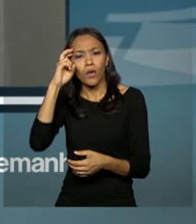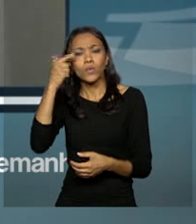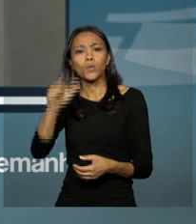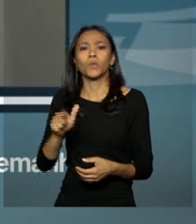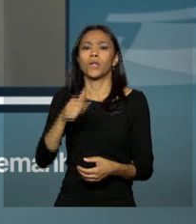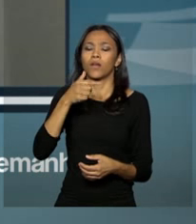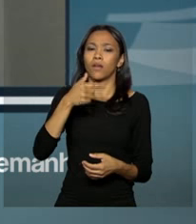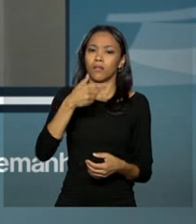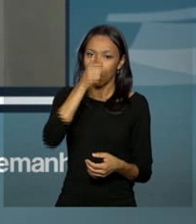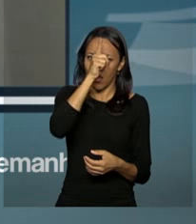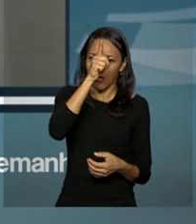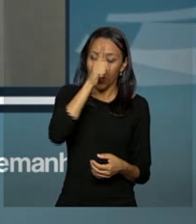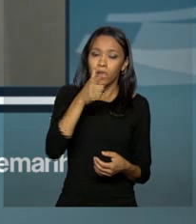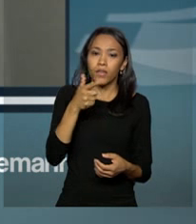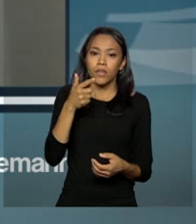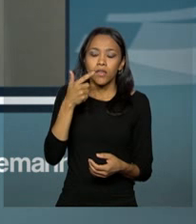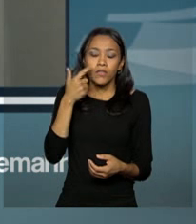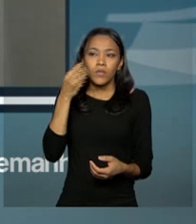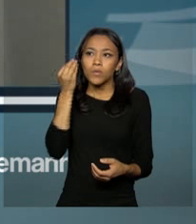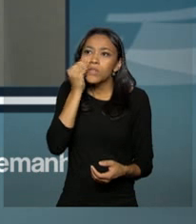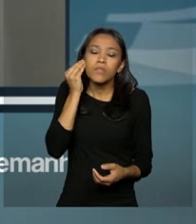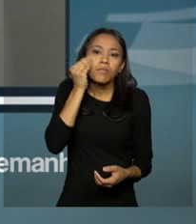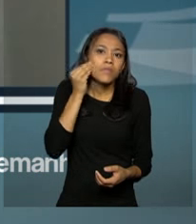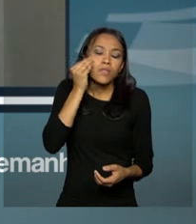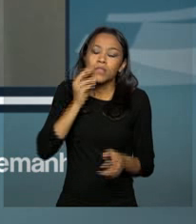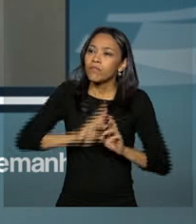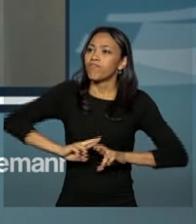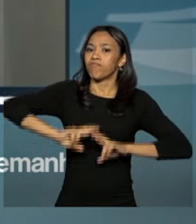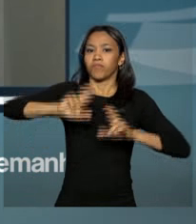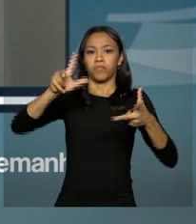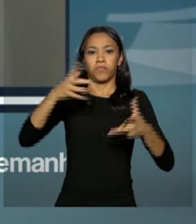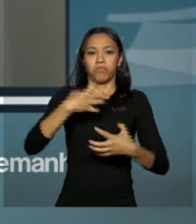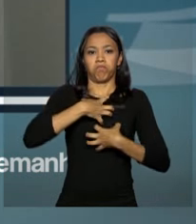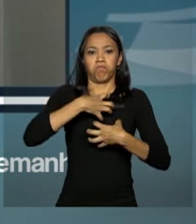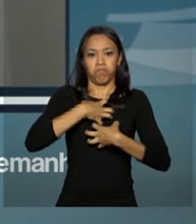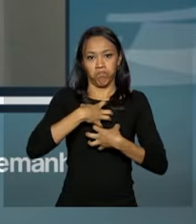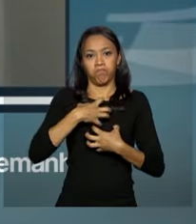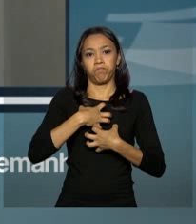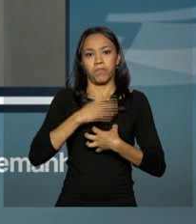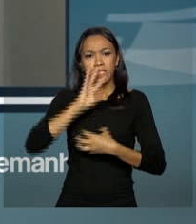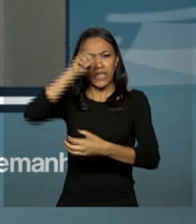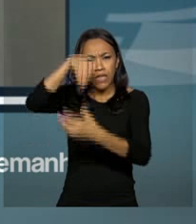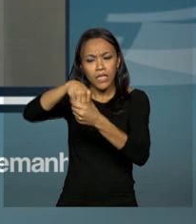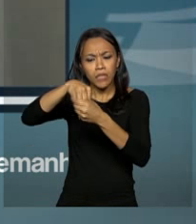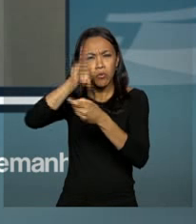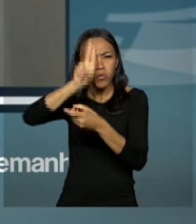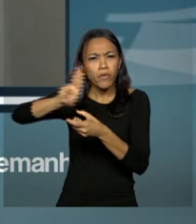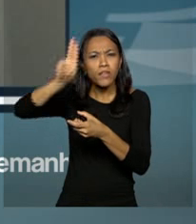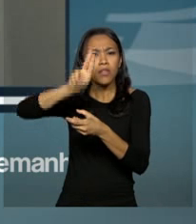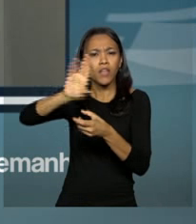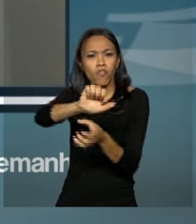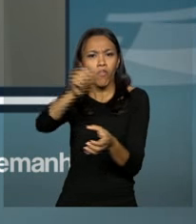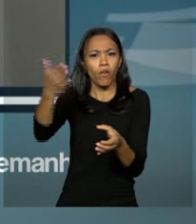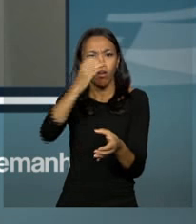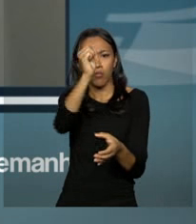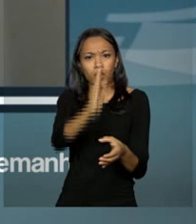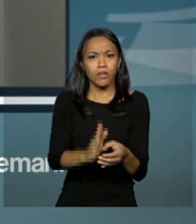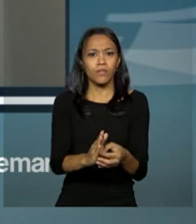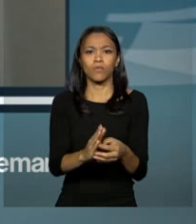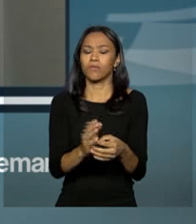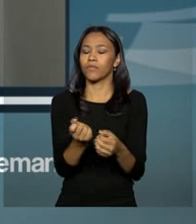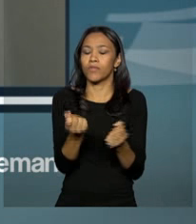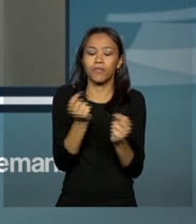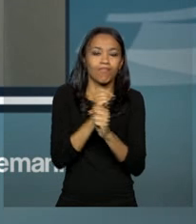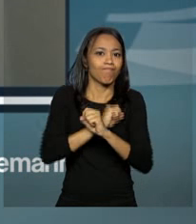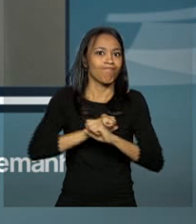de perto e foi uma experiência completamente diferente do que eu já vivi. Estar dentro de uma universidade estrangeira foi